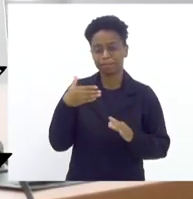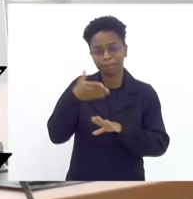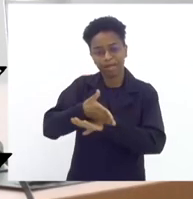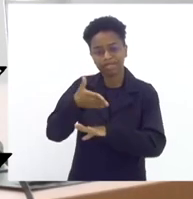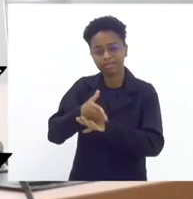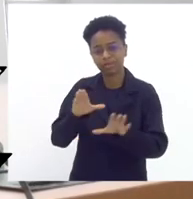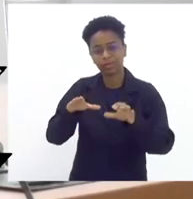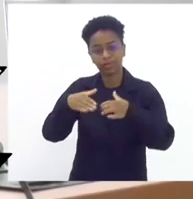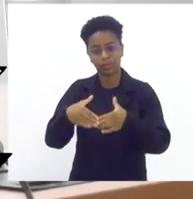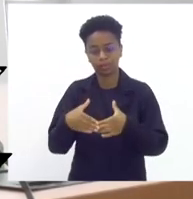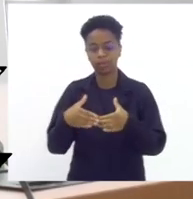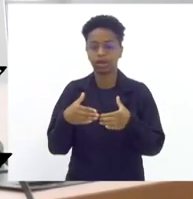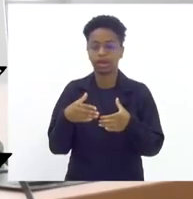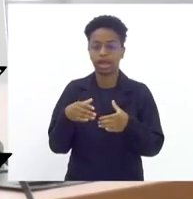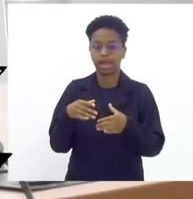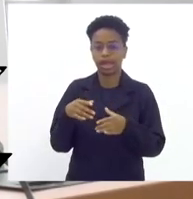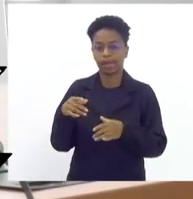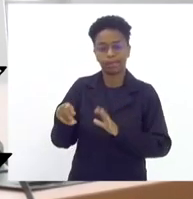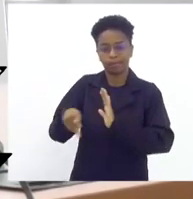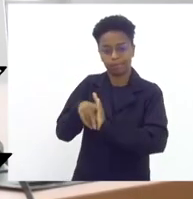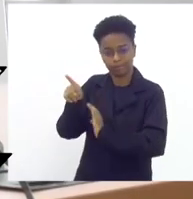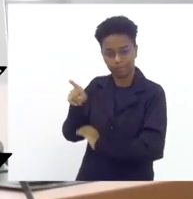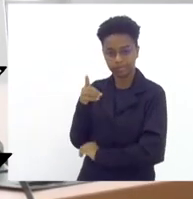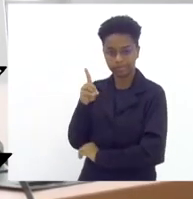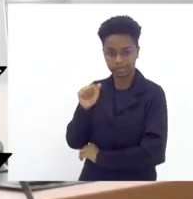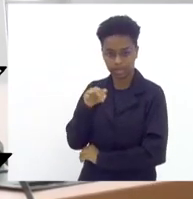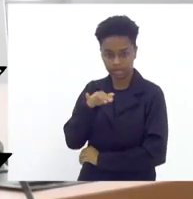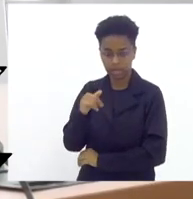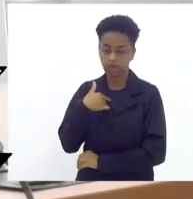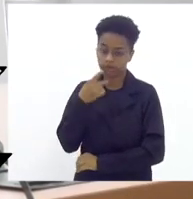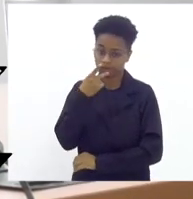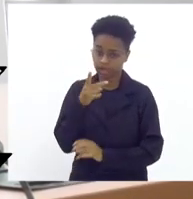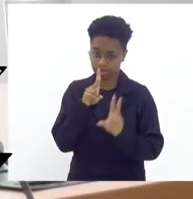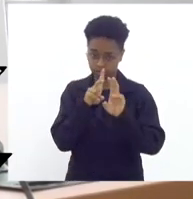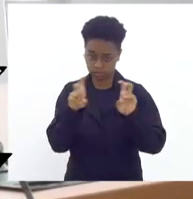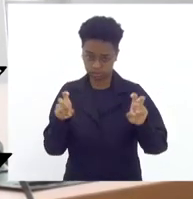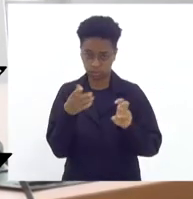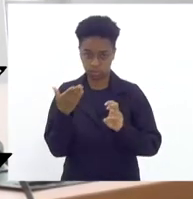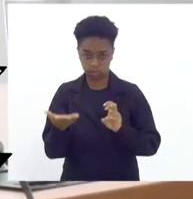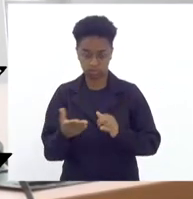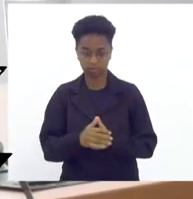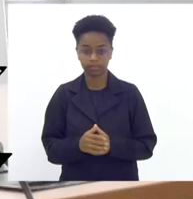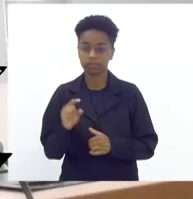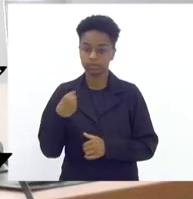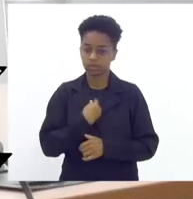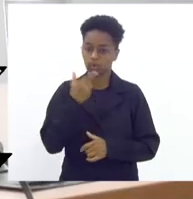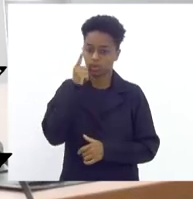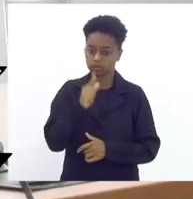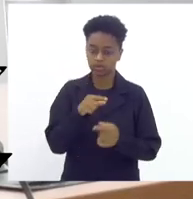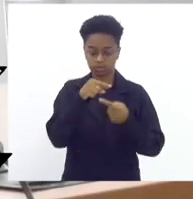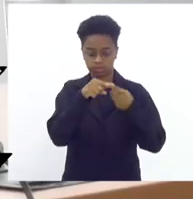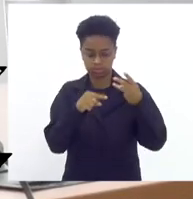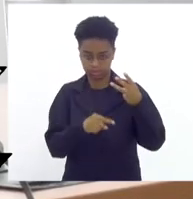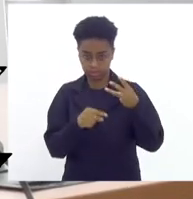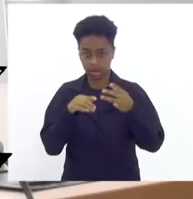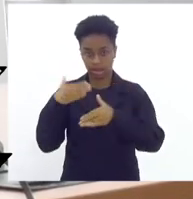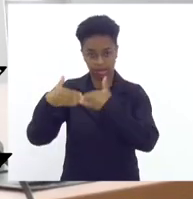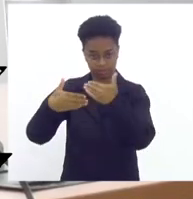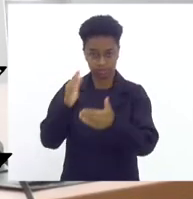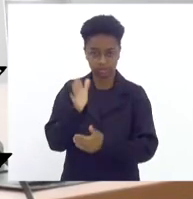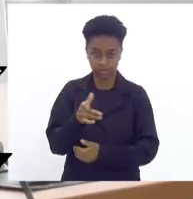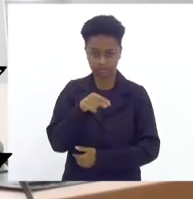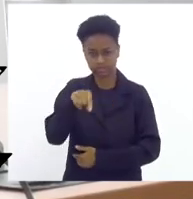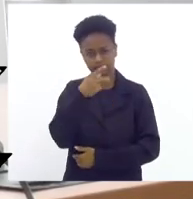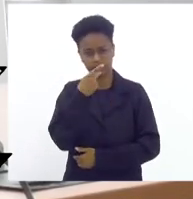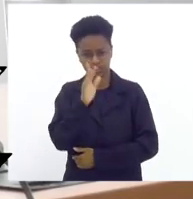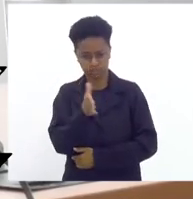refugiados puxado aqui pelo mandato da Dani e eu queria um pouco tratar disso a gente conseguiu avançar em três pautas específicas já mencionaram